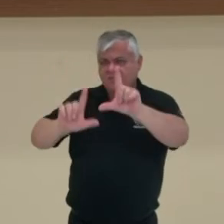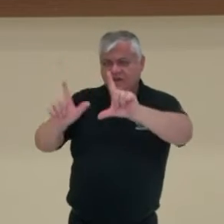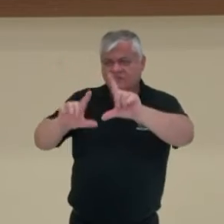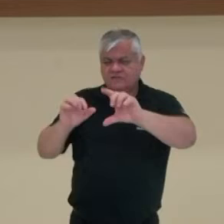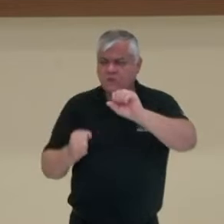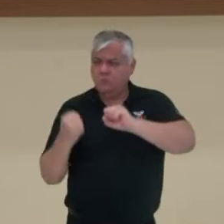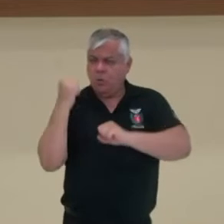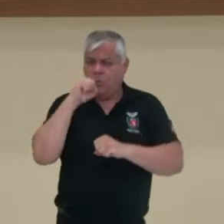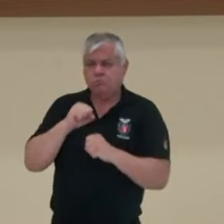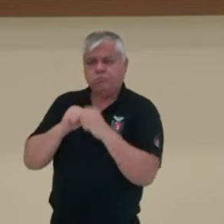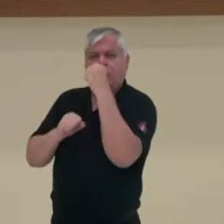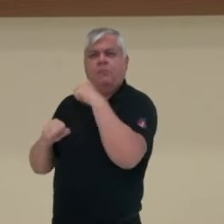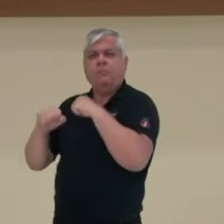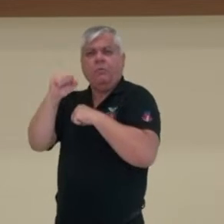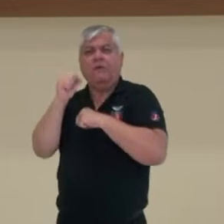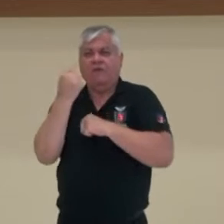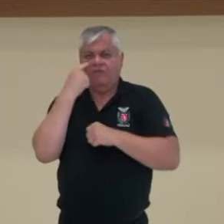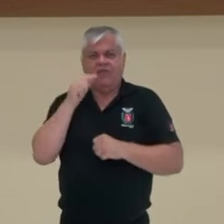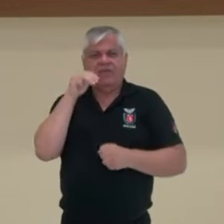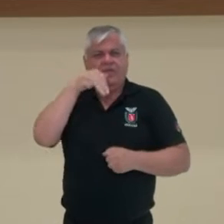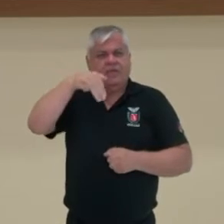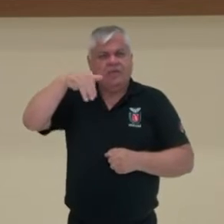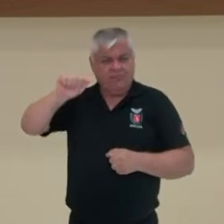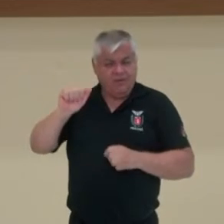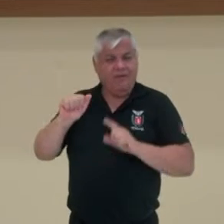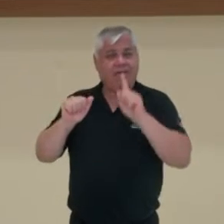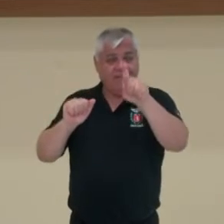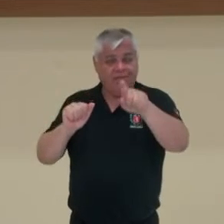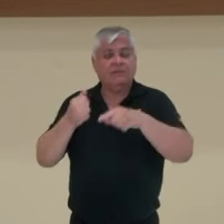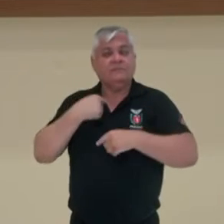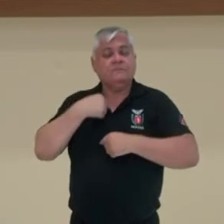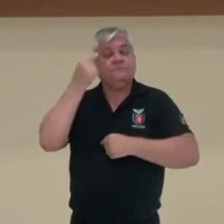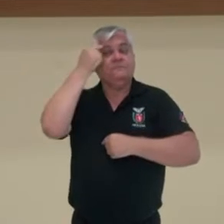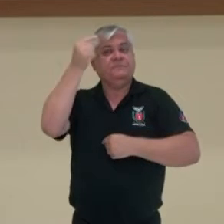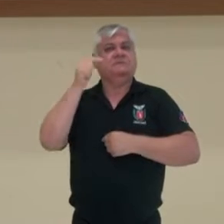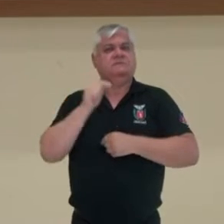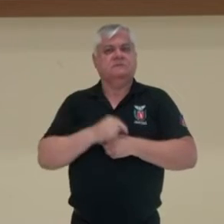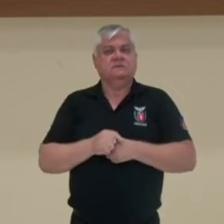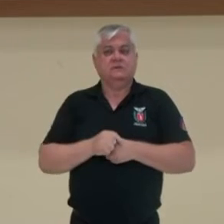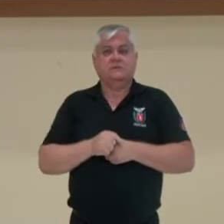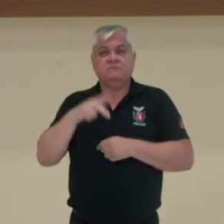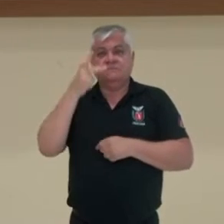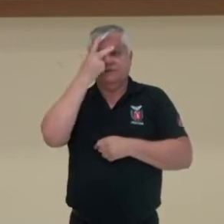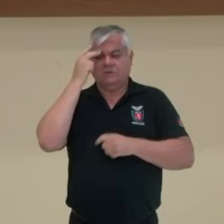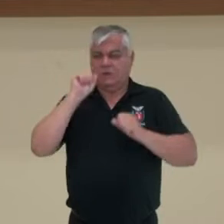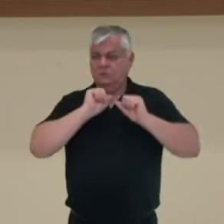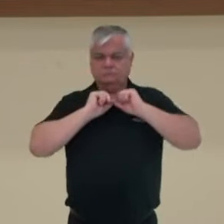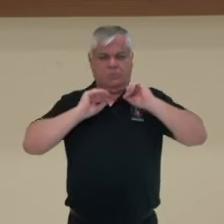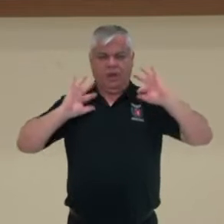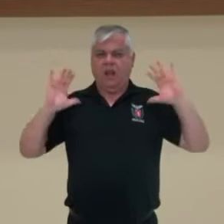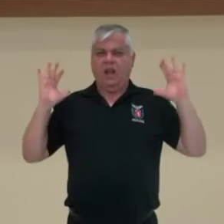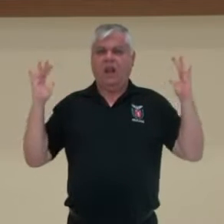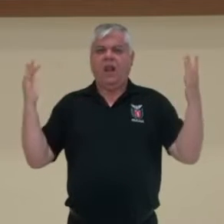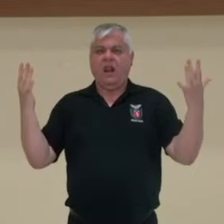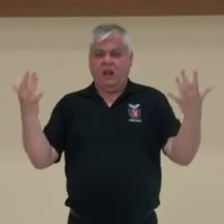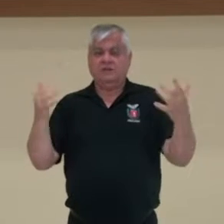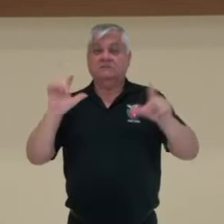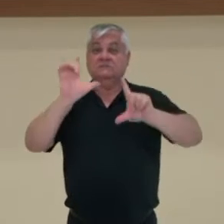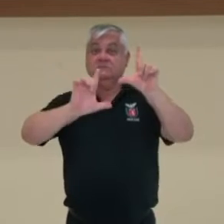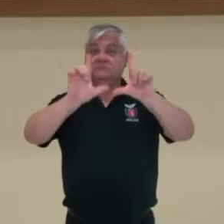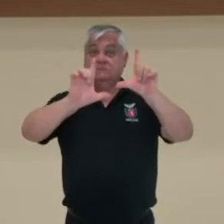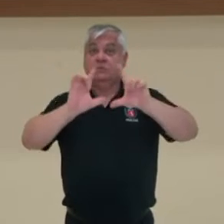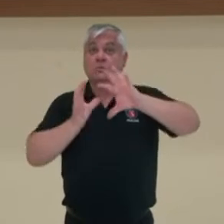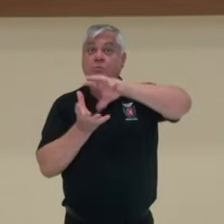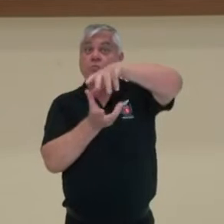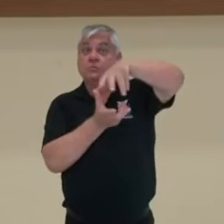luta de MMA, por exemplo. Né? Então, eu consigo imaginar a quantidade de pessoas que assistem às lutas hoje,